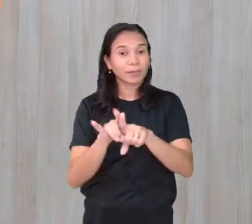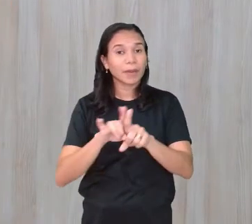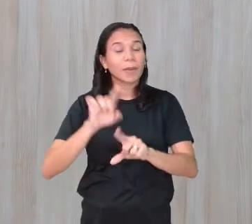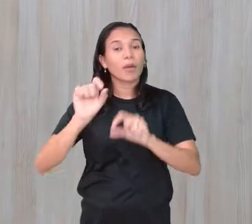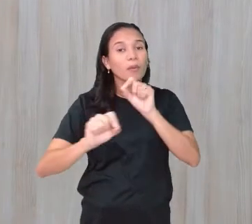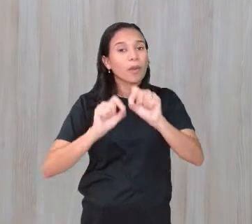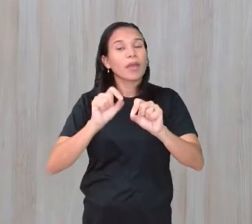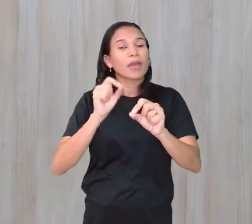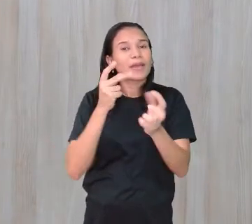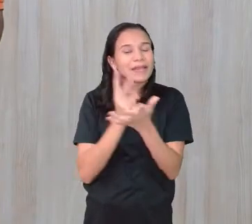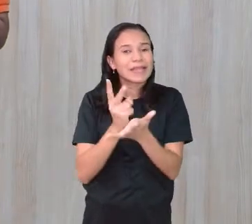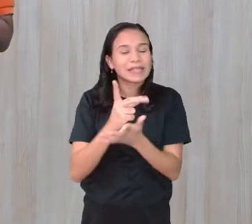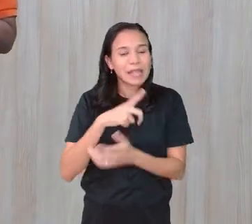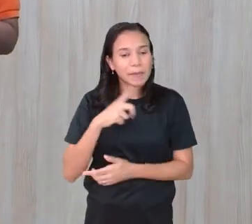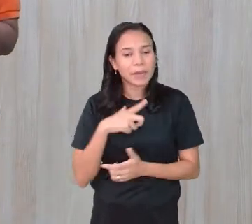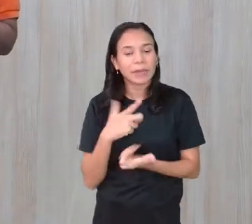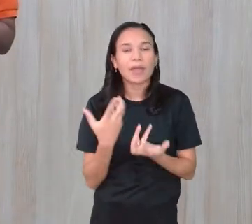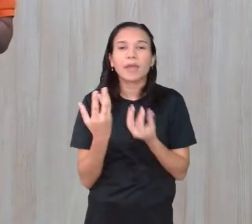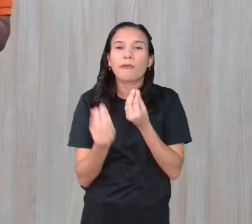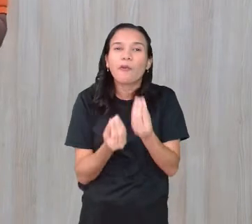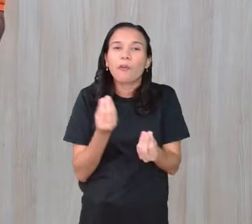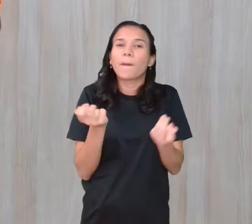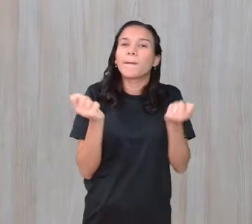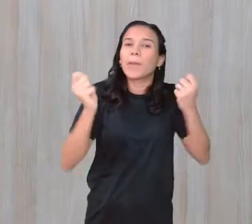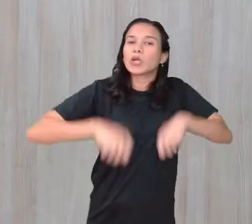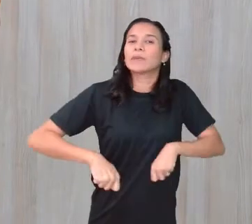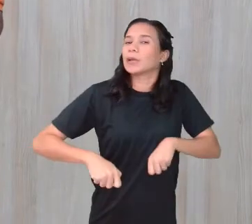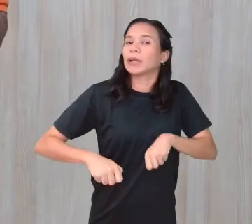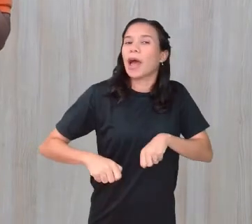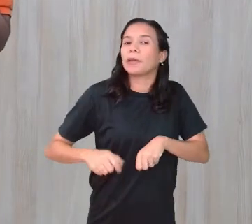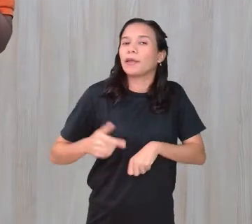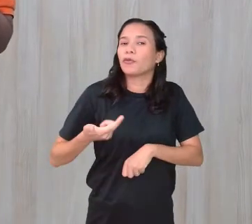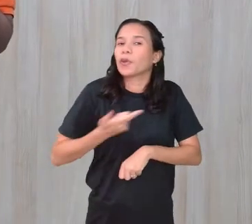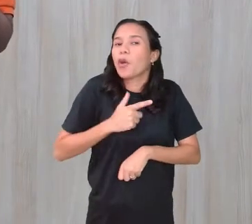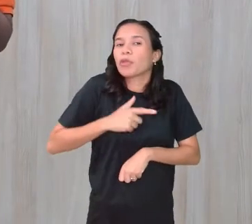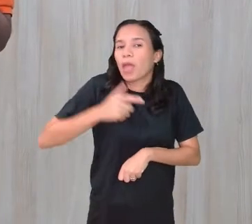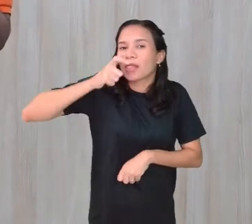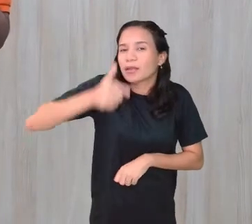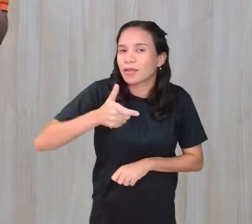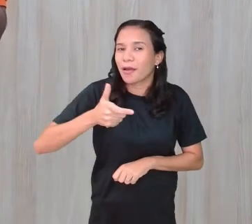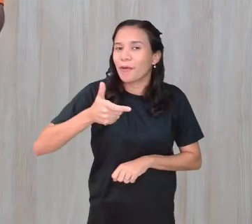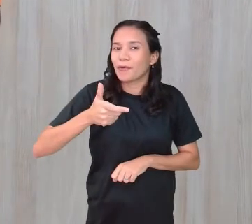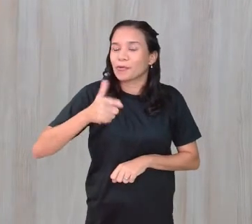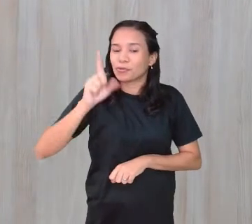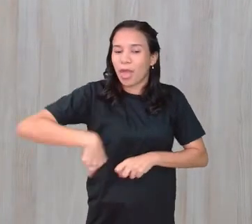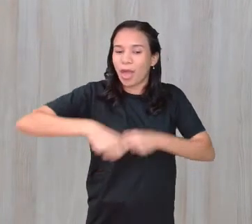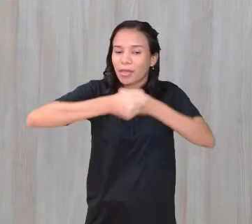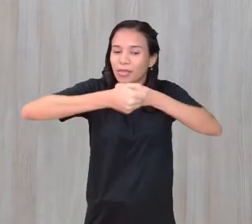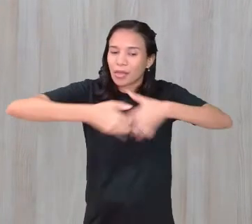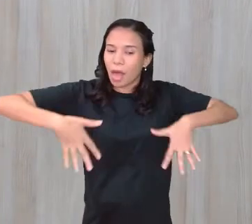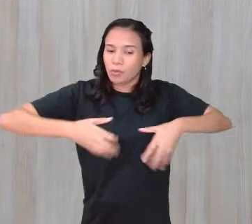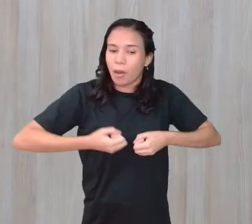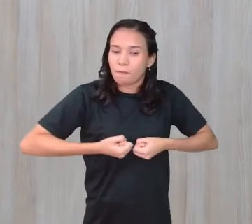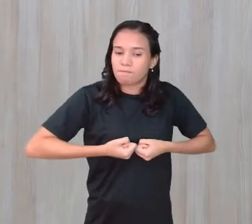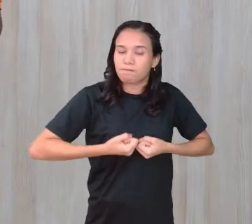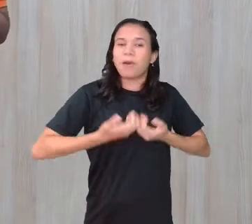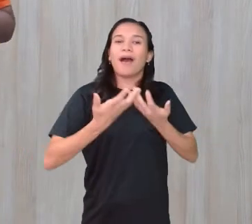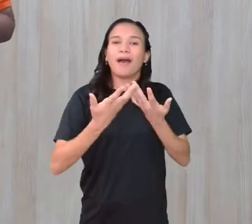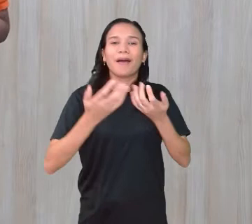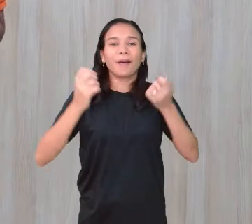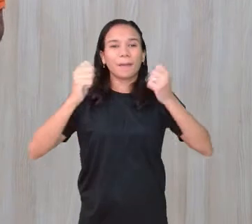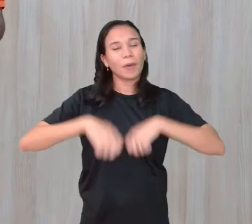também sempre há espaço para aquilo que não foi intencionado. que não é necessariamente um improviso, mas pode